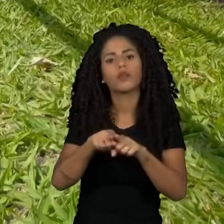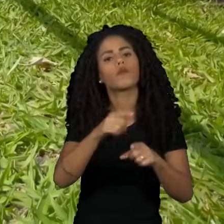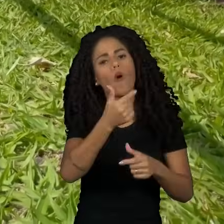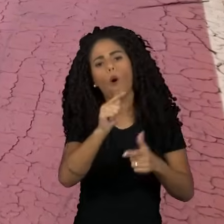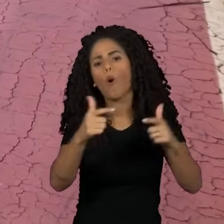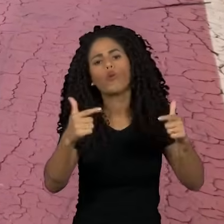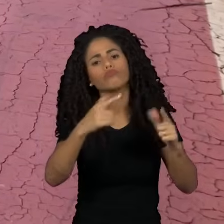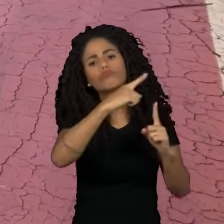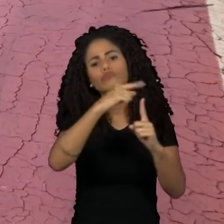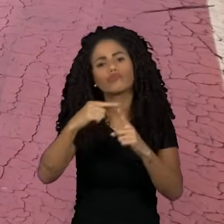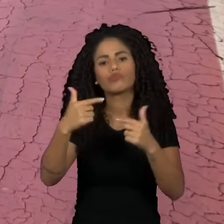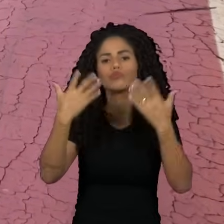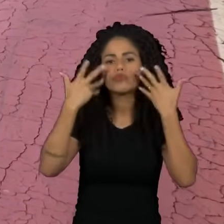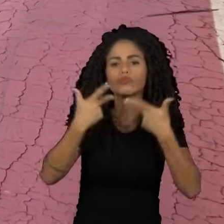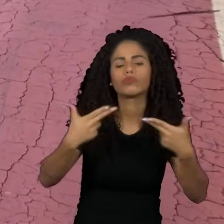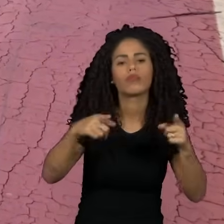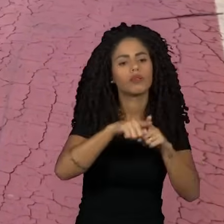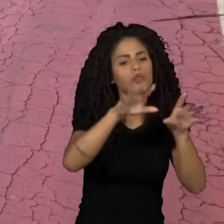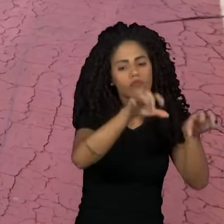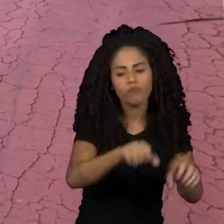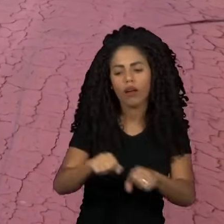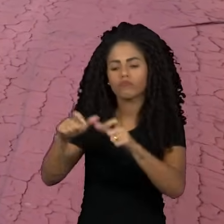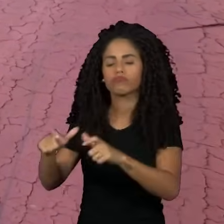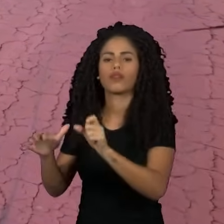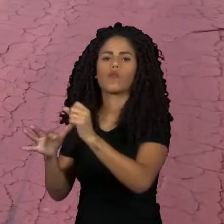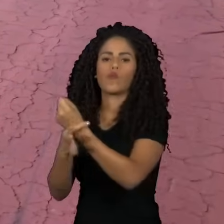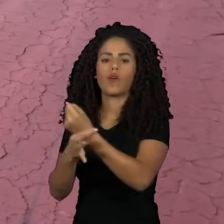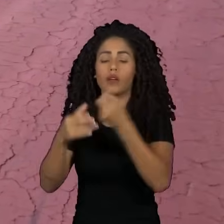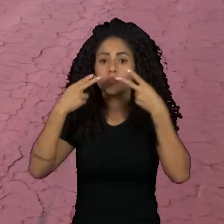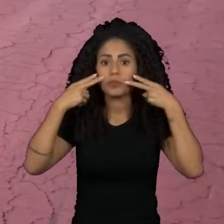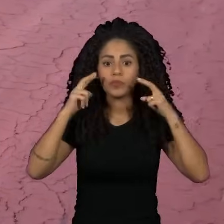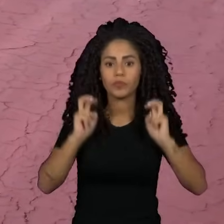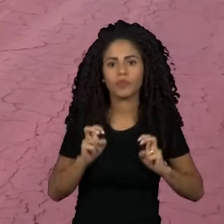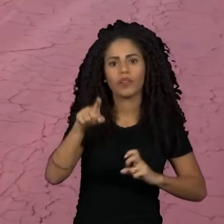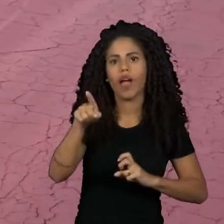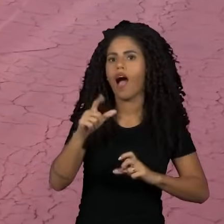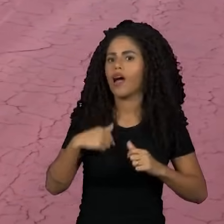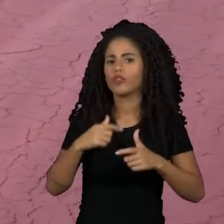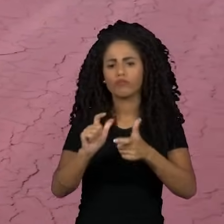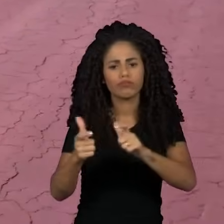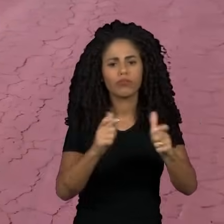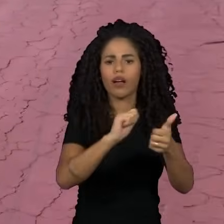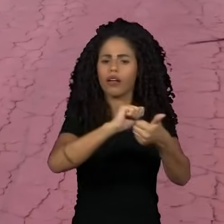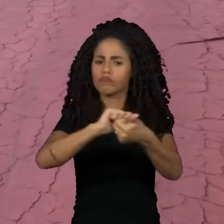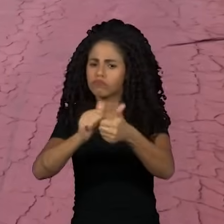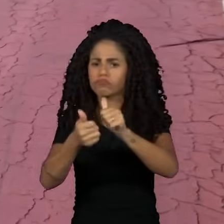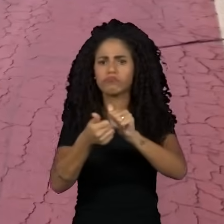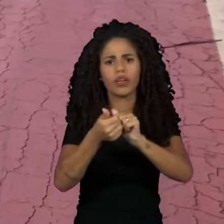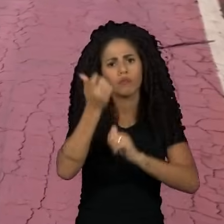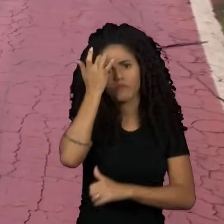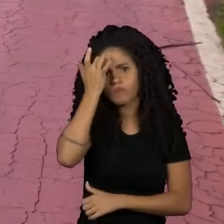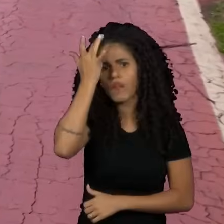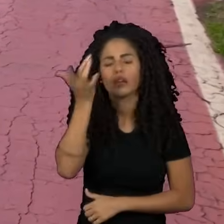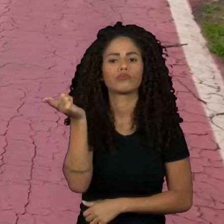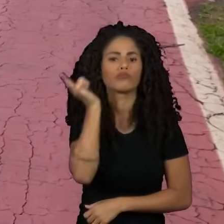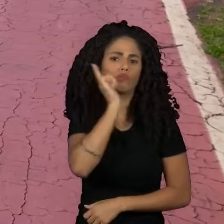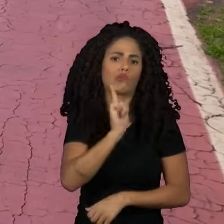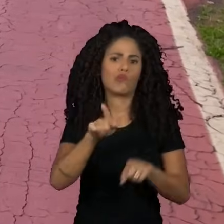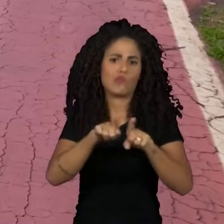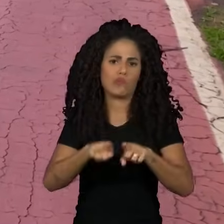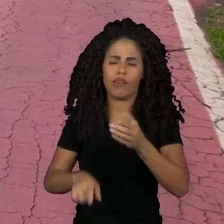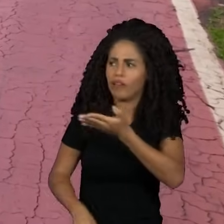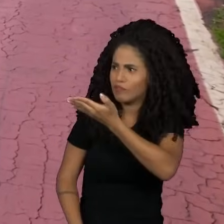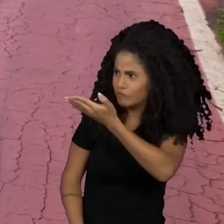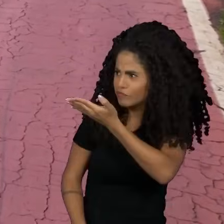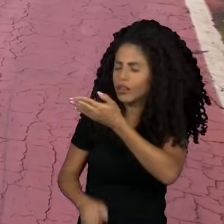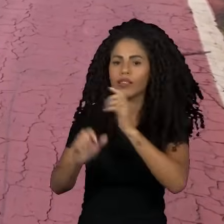deixados aqui. Bom, as capivaras, elas se adaptam muito ao ambiente urbano, né? Com a urbanização, a gente tem